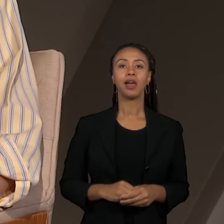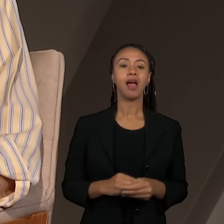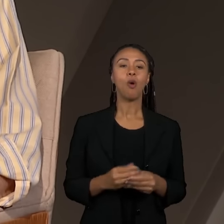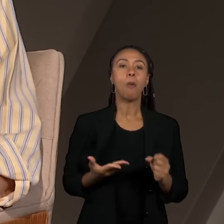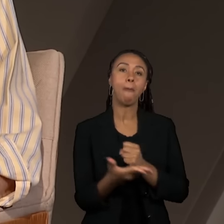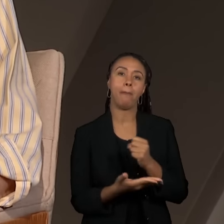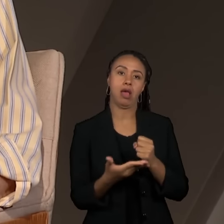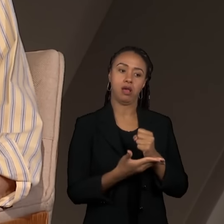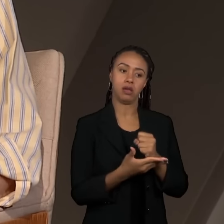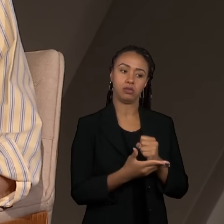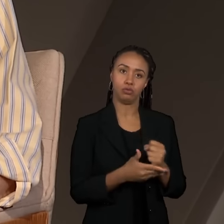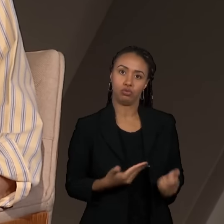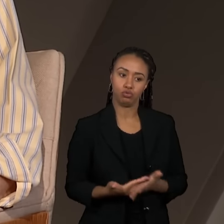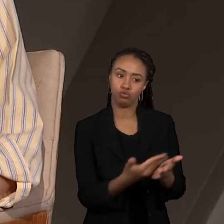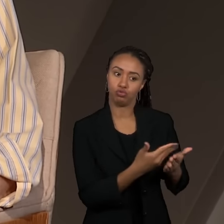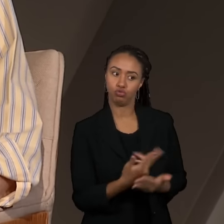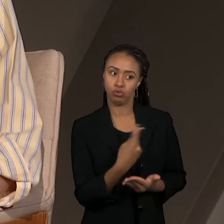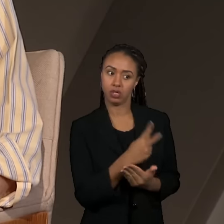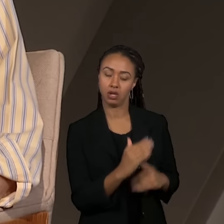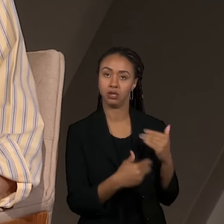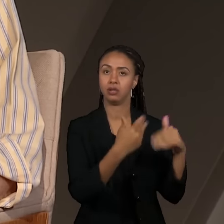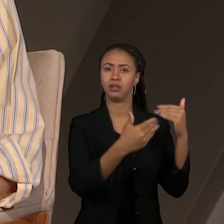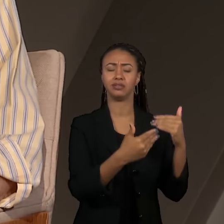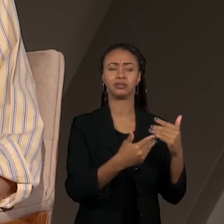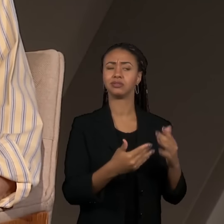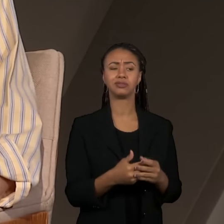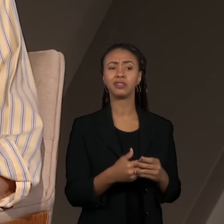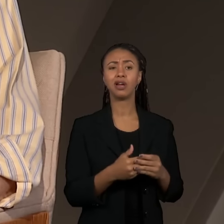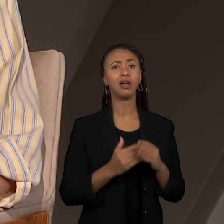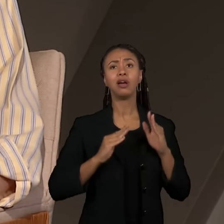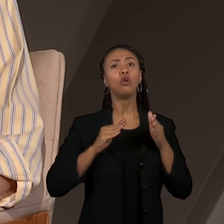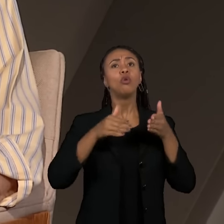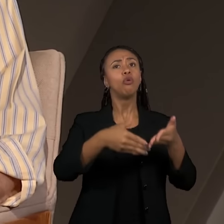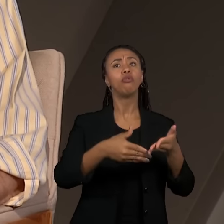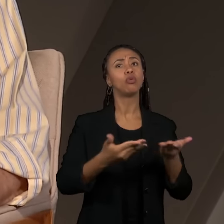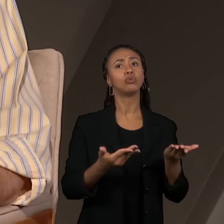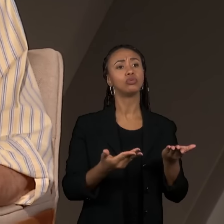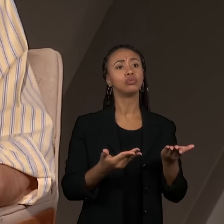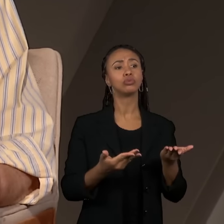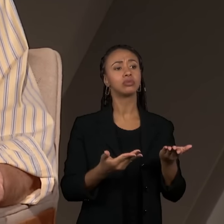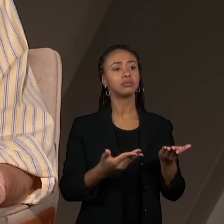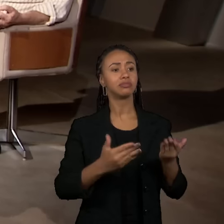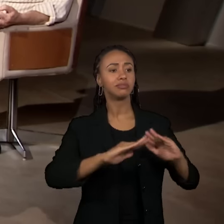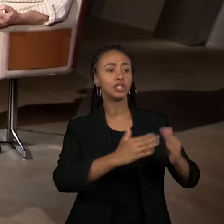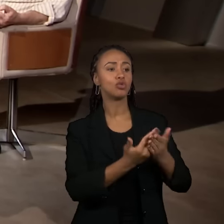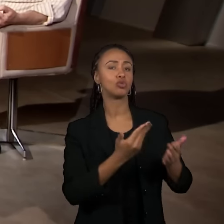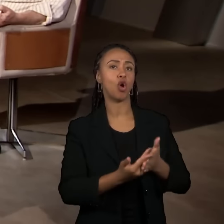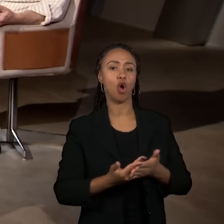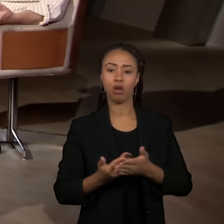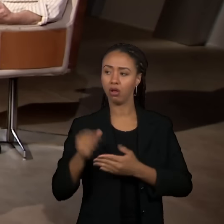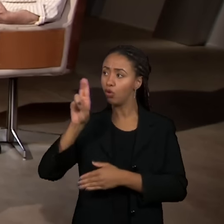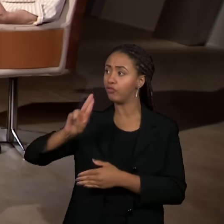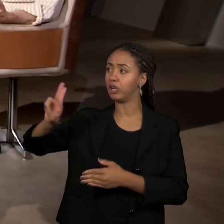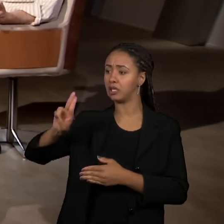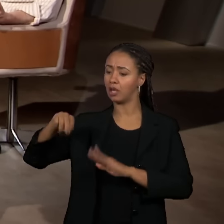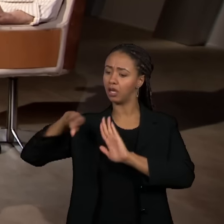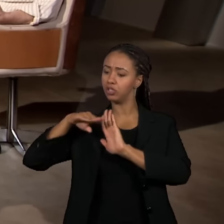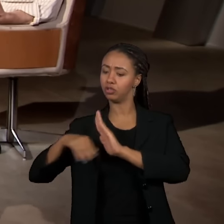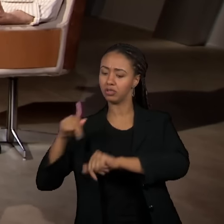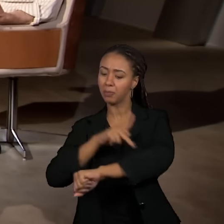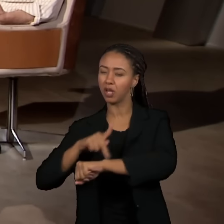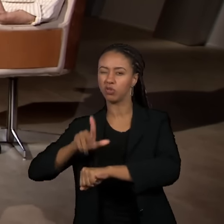pensada sabe não para resolver o problema da escola eu acho isso